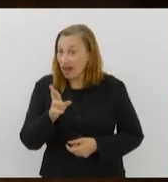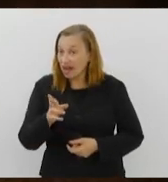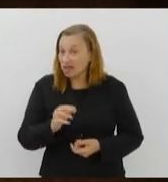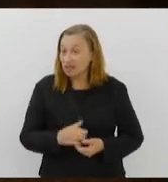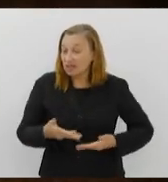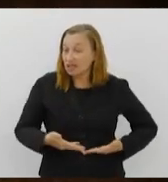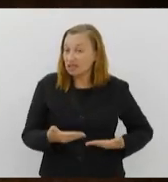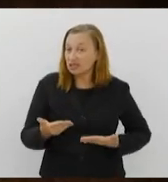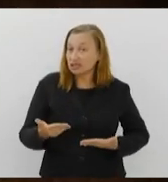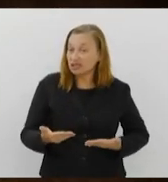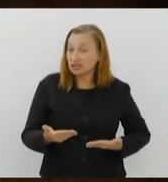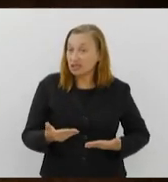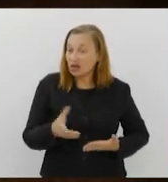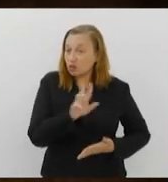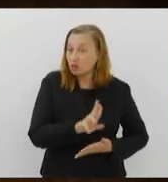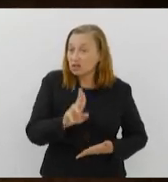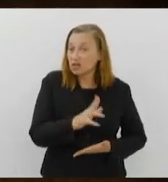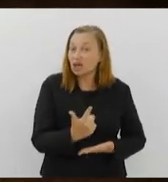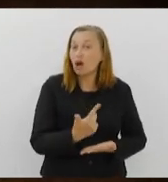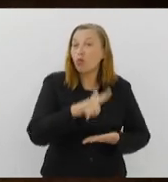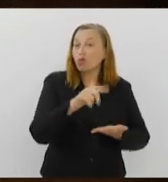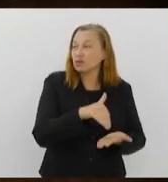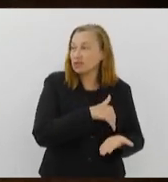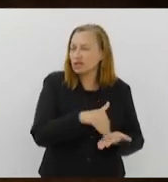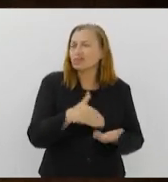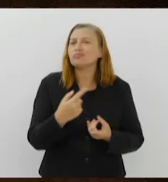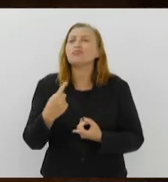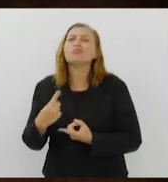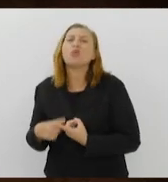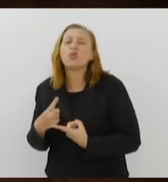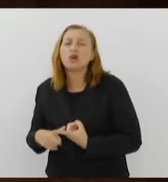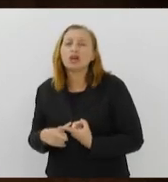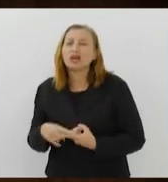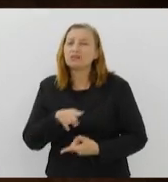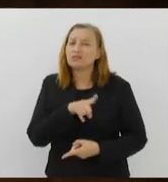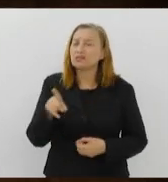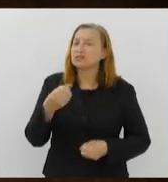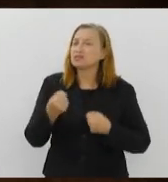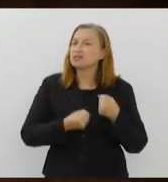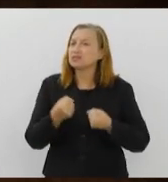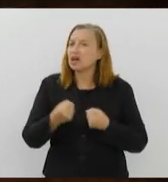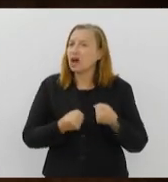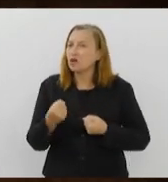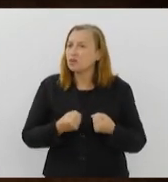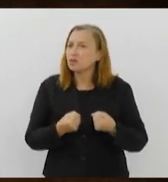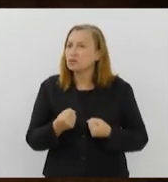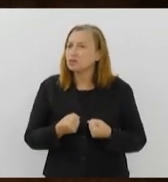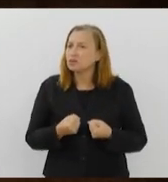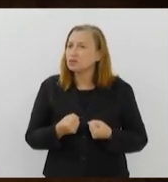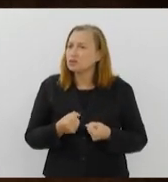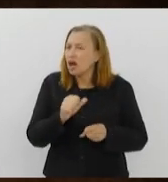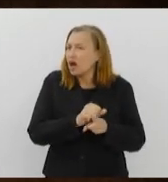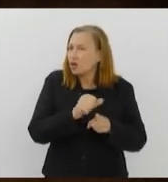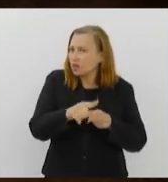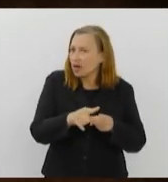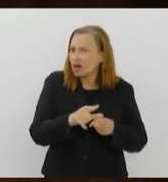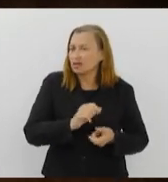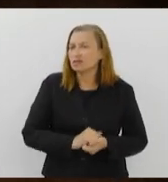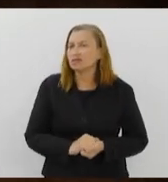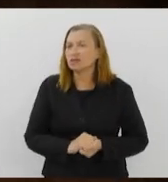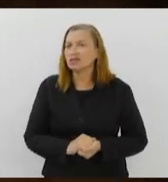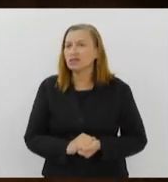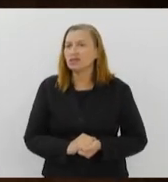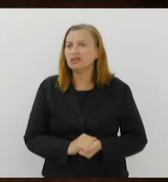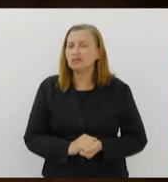a, um secretário? Por quê? Que esses veículos locados estão nesse valor,